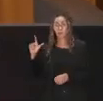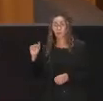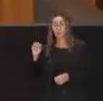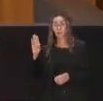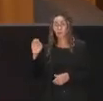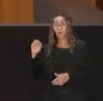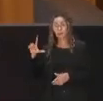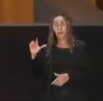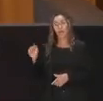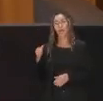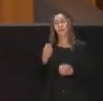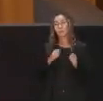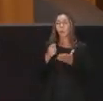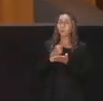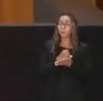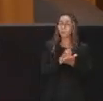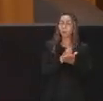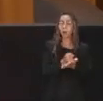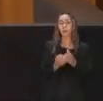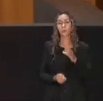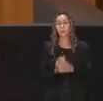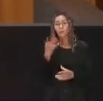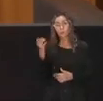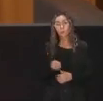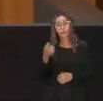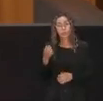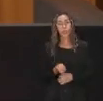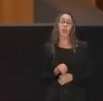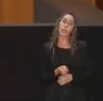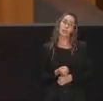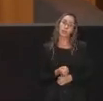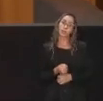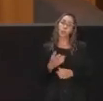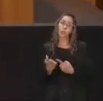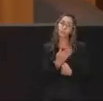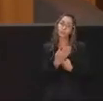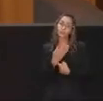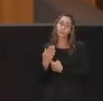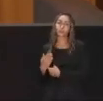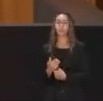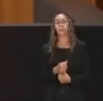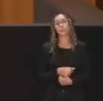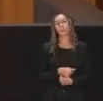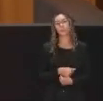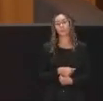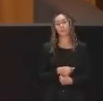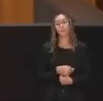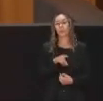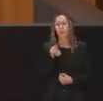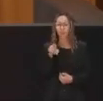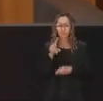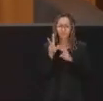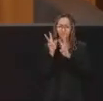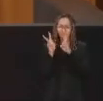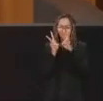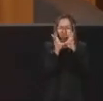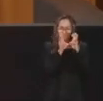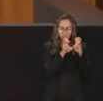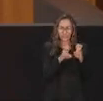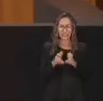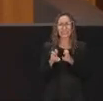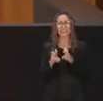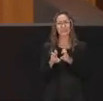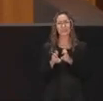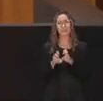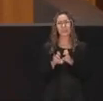é um homem de idade, você tem que apoiar. E ele dá bom conselho, você tem que apoiar nós, ajudar nós. Aí você vai vendo a democracia que tem